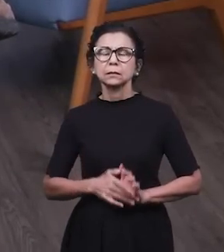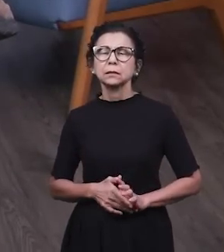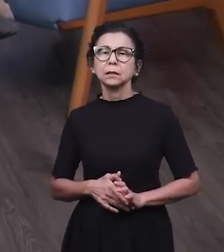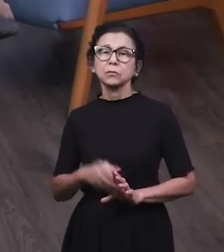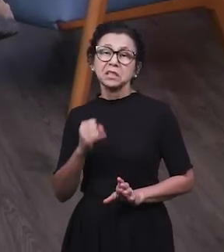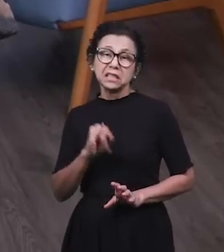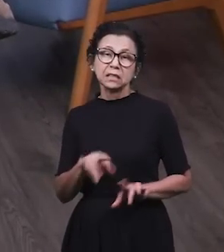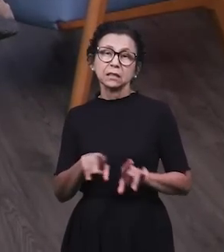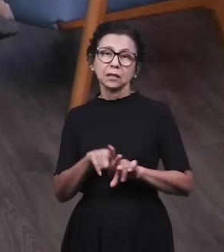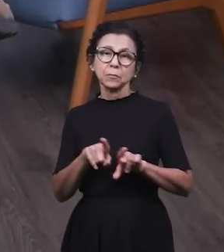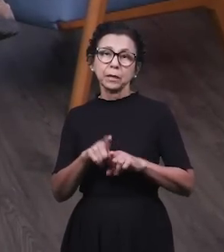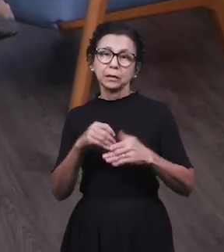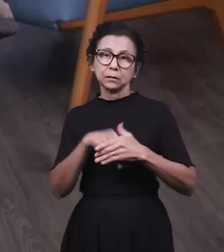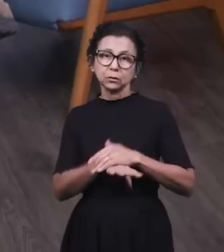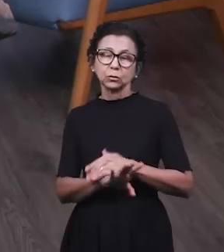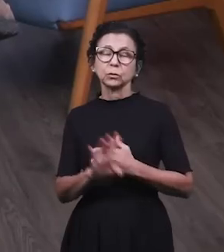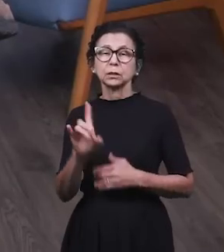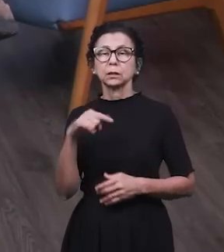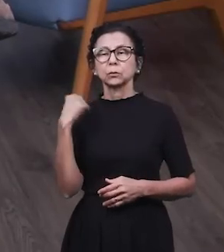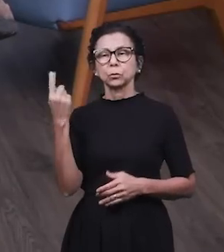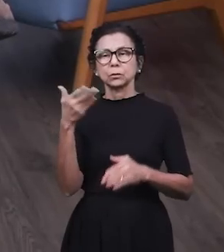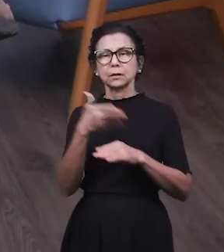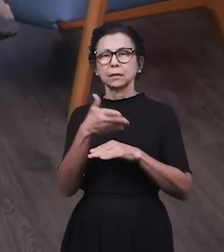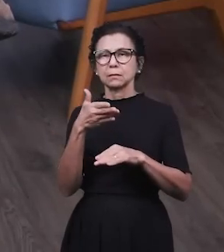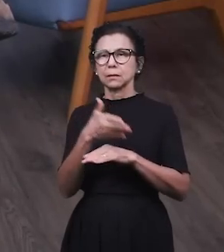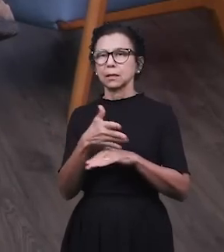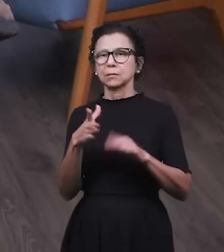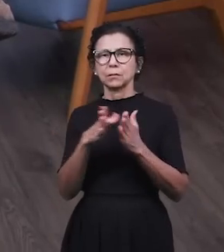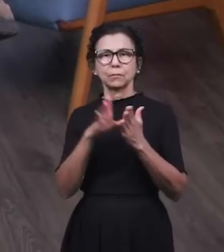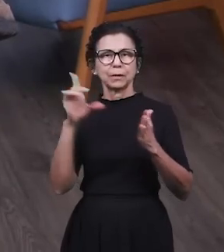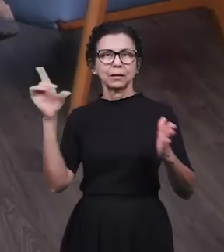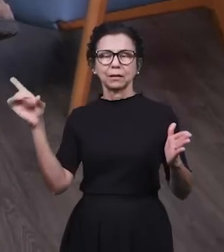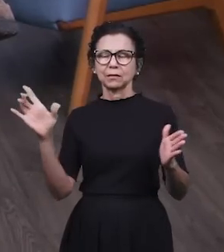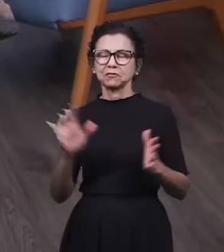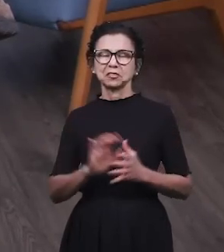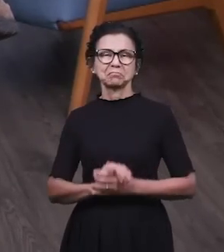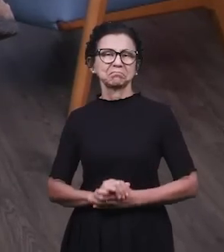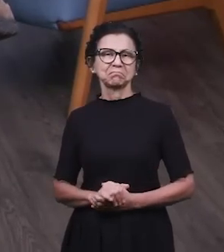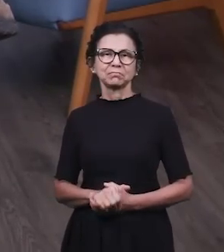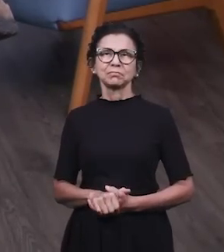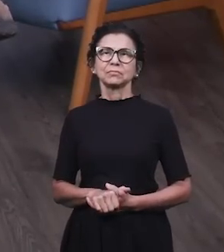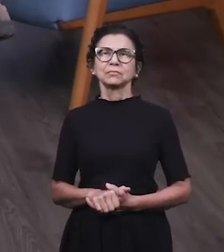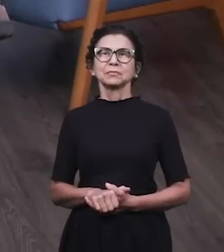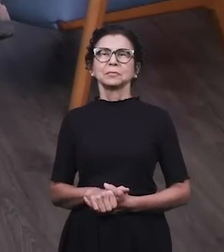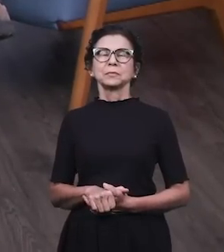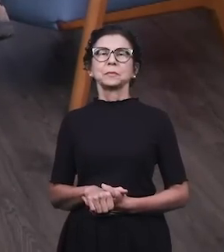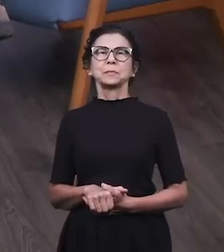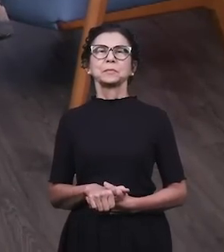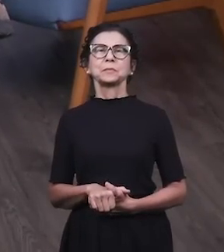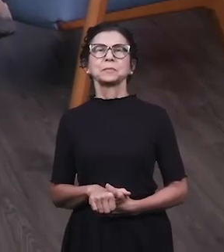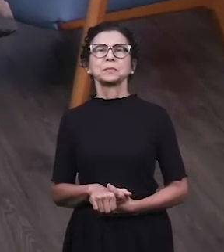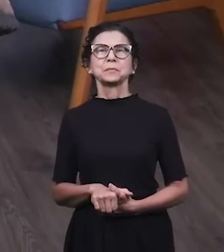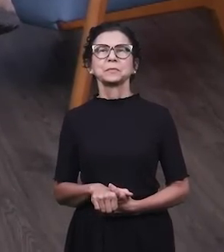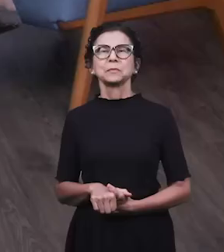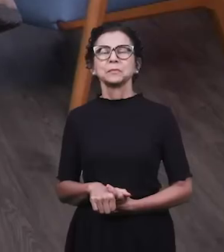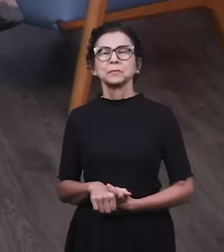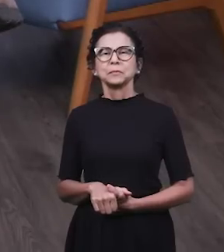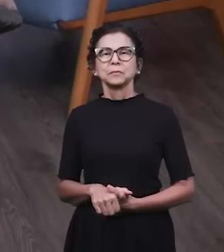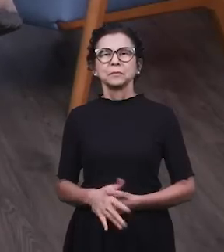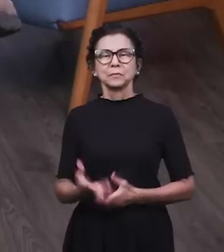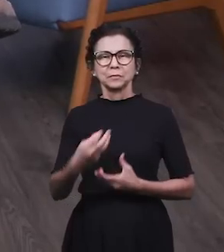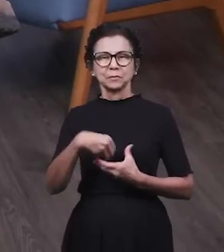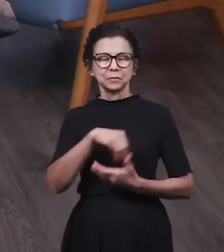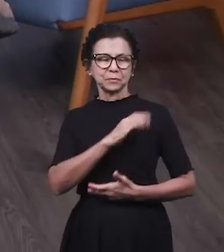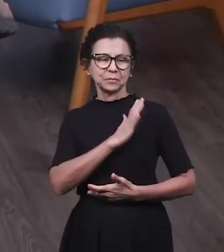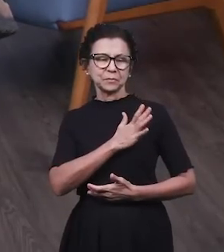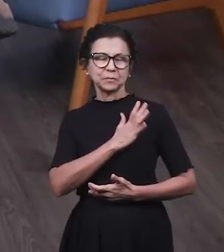as cartas, né? E hoje nós temos acesso à palavra, essa palavra que não estava presa na ilha de Patmos. João estava, mas a palavra não. Amém. Né? Que